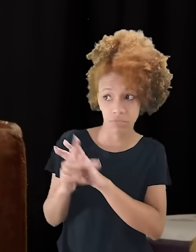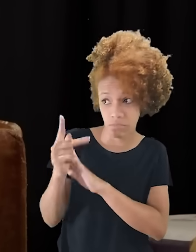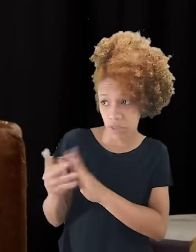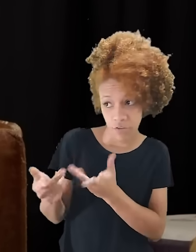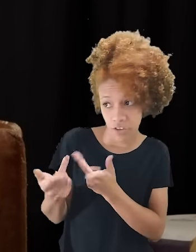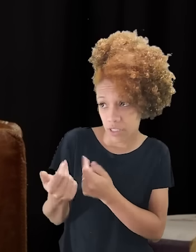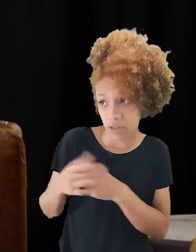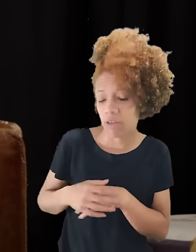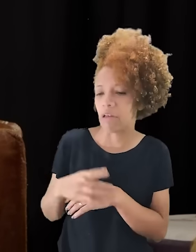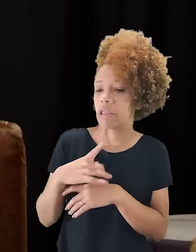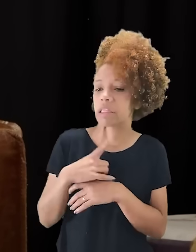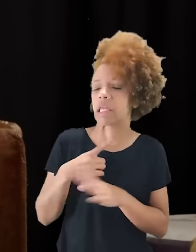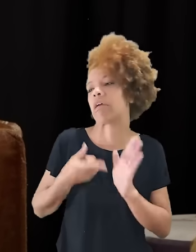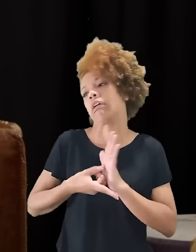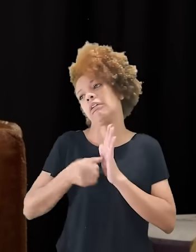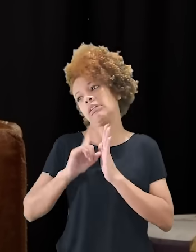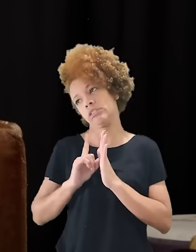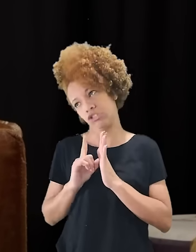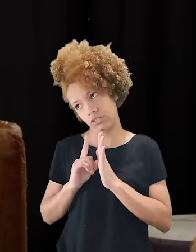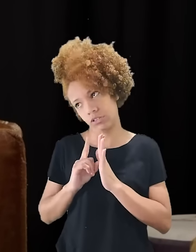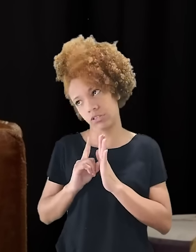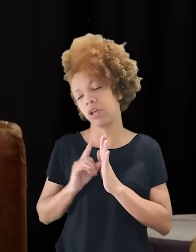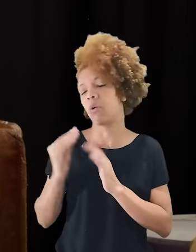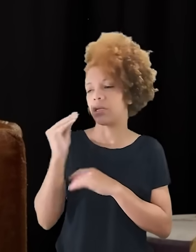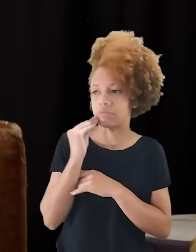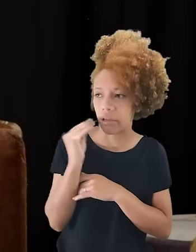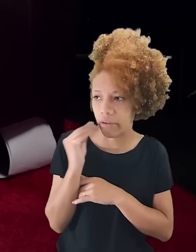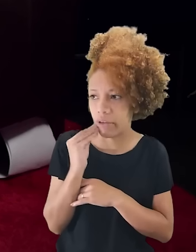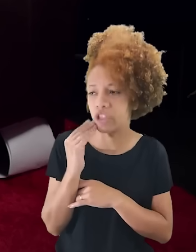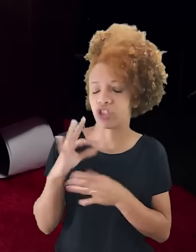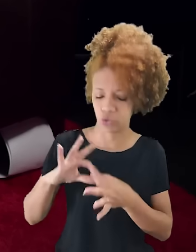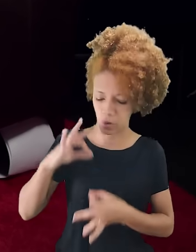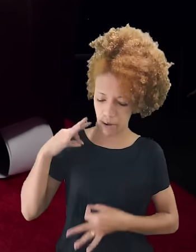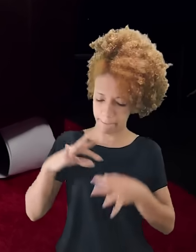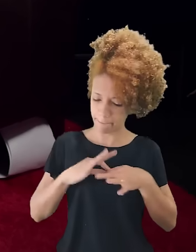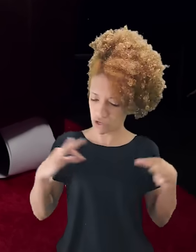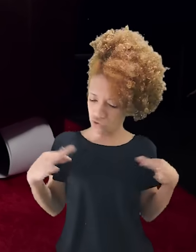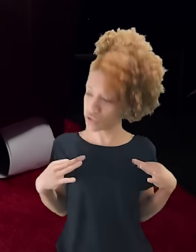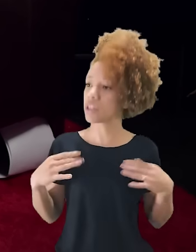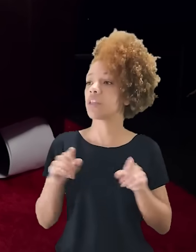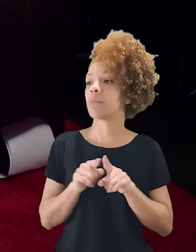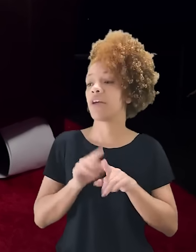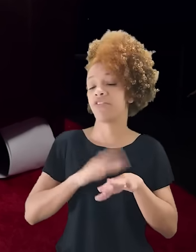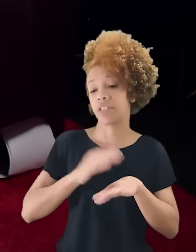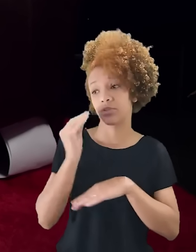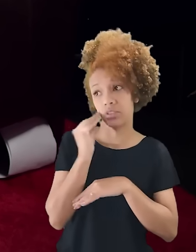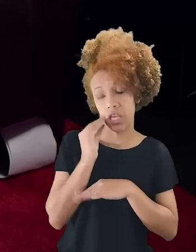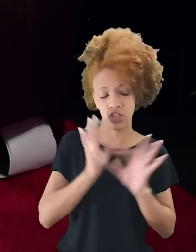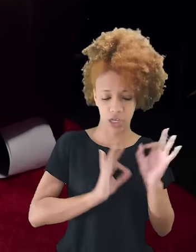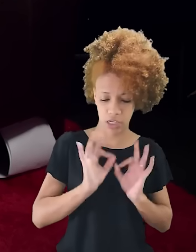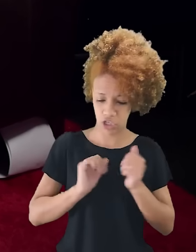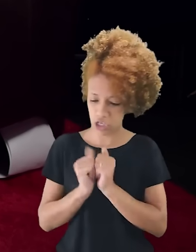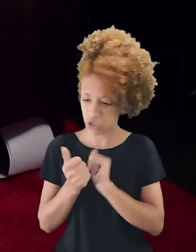maravilhosa em você então tem uma pré né prova e é uma pré-prova Aí você faz a pré-prova